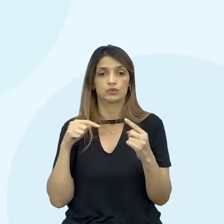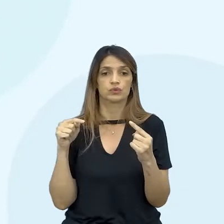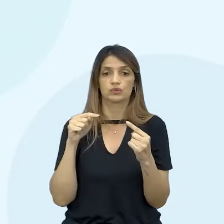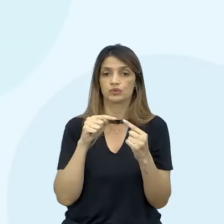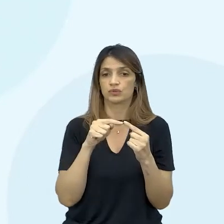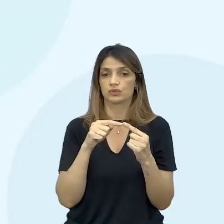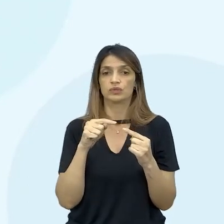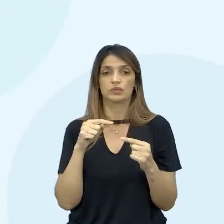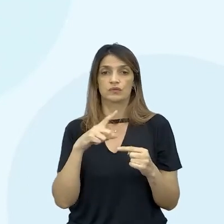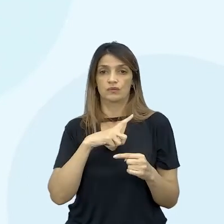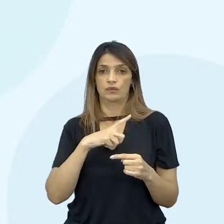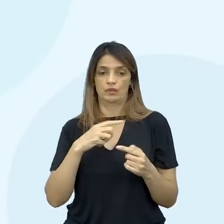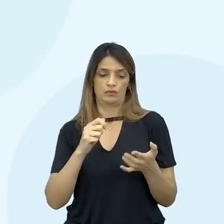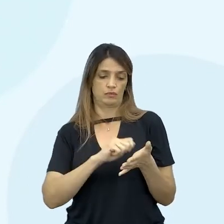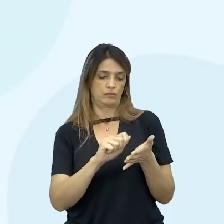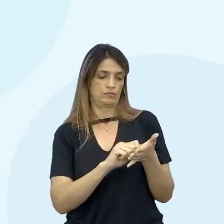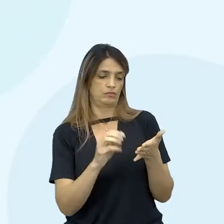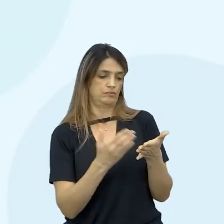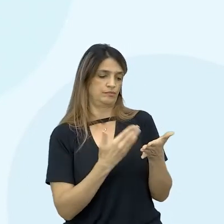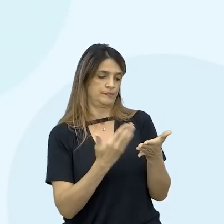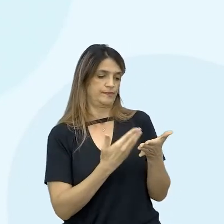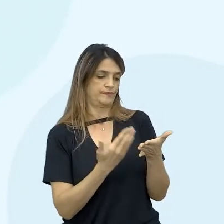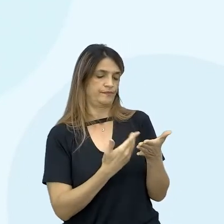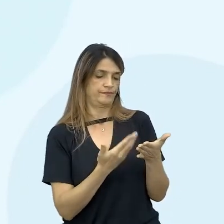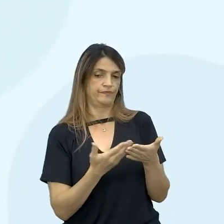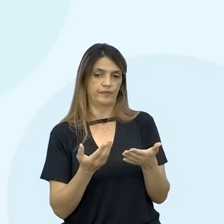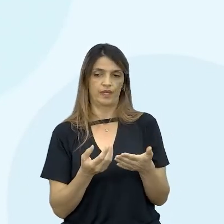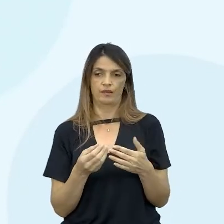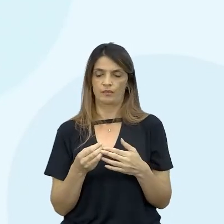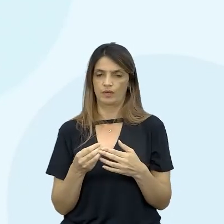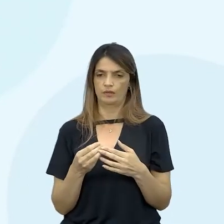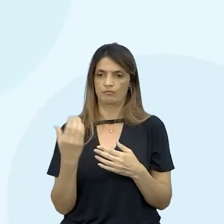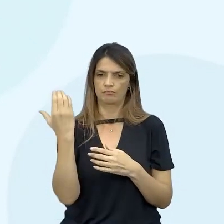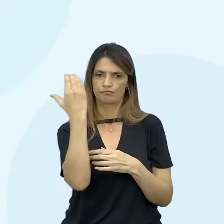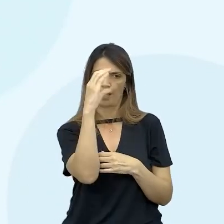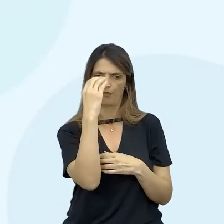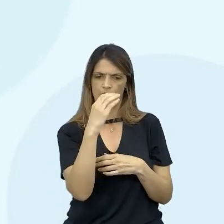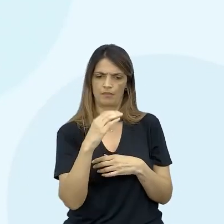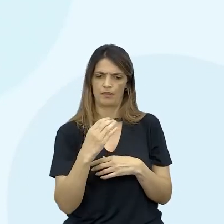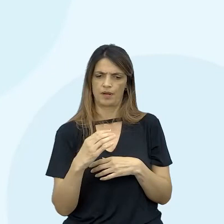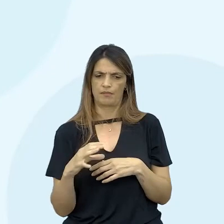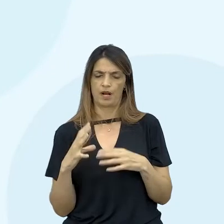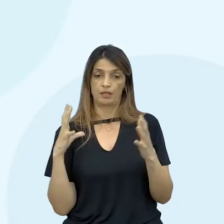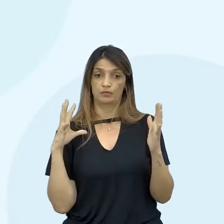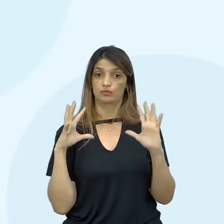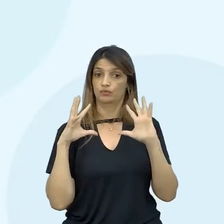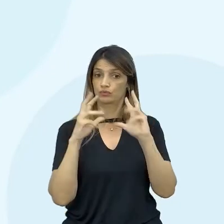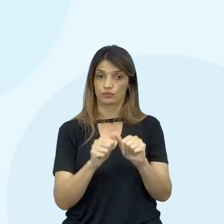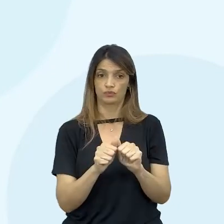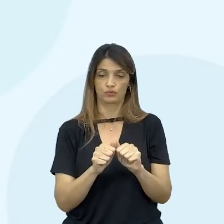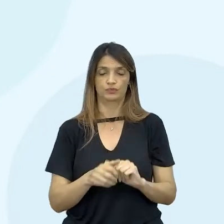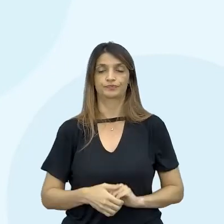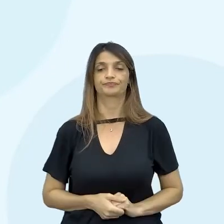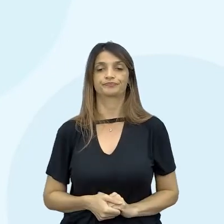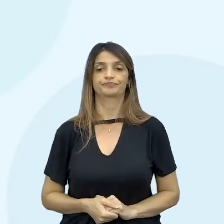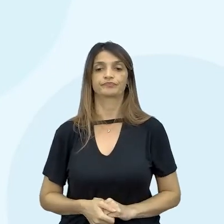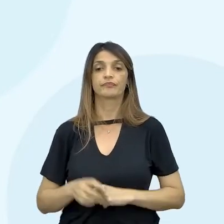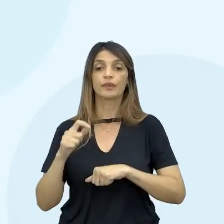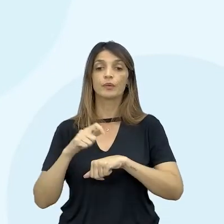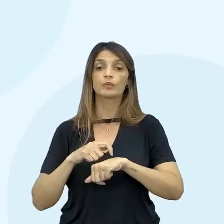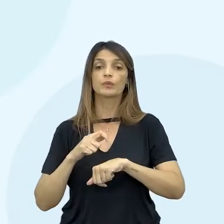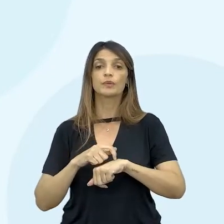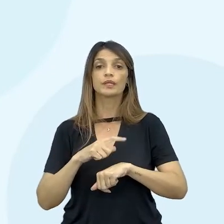tenha também uma caderneta e depois faça o compartilhamento dos seus registros. E neste momento, nós